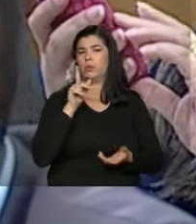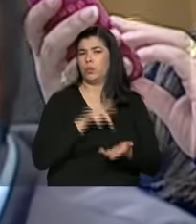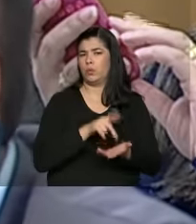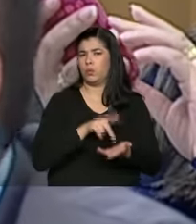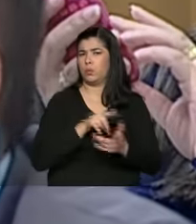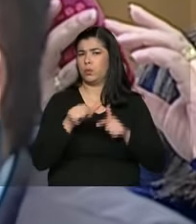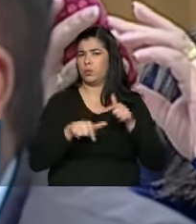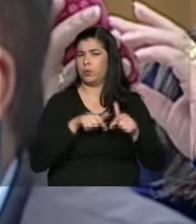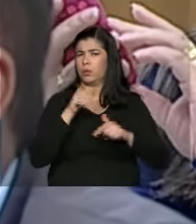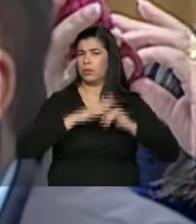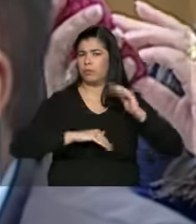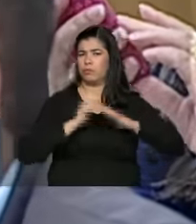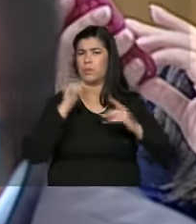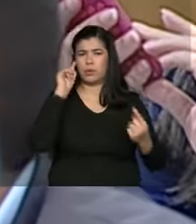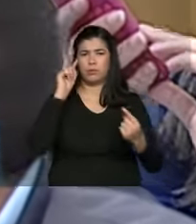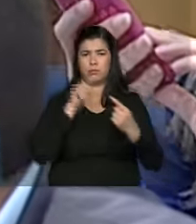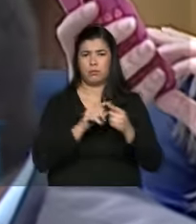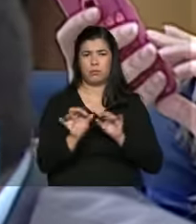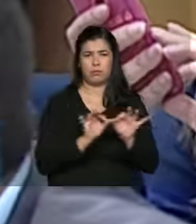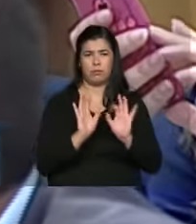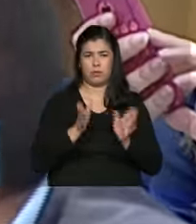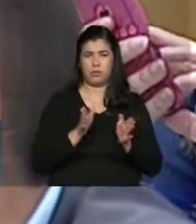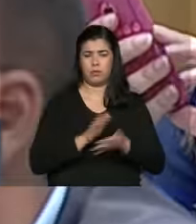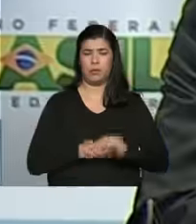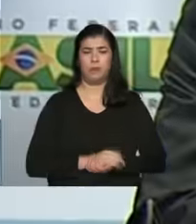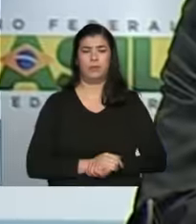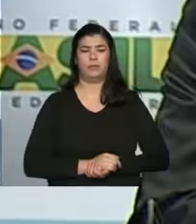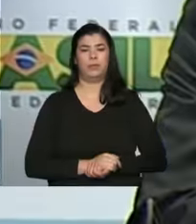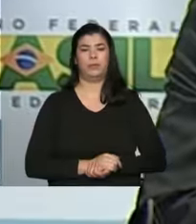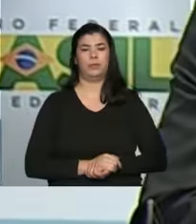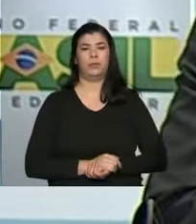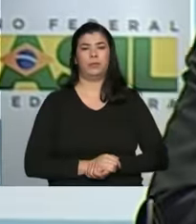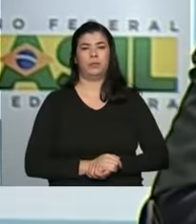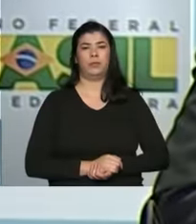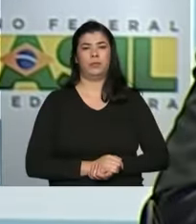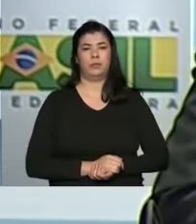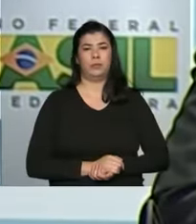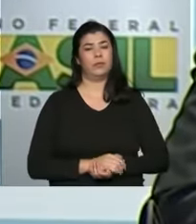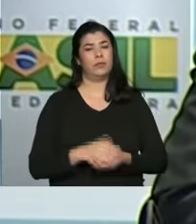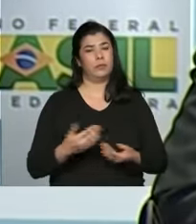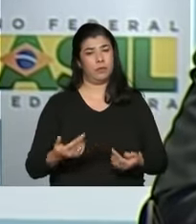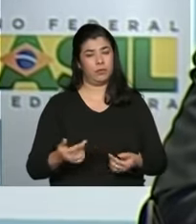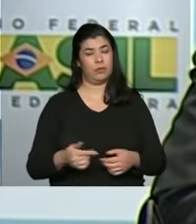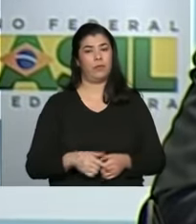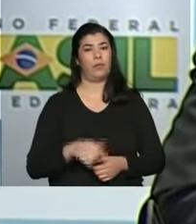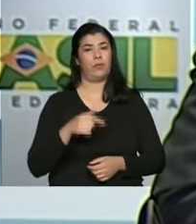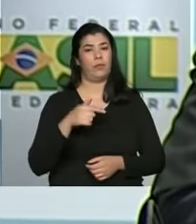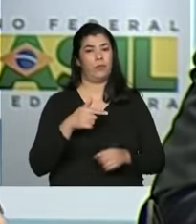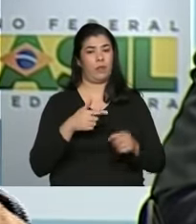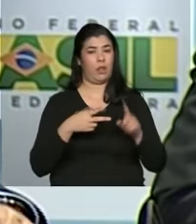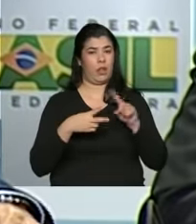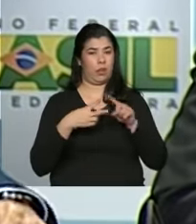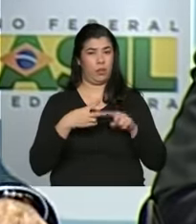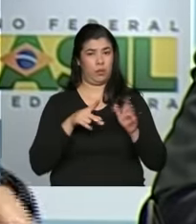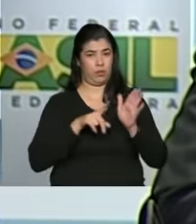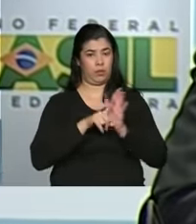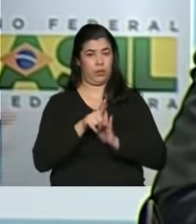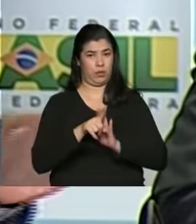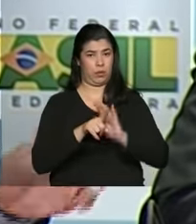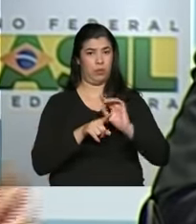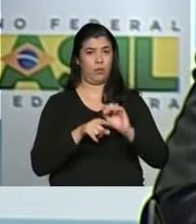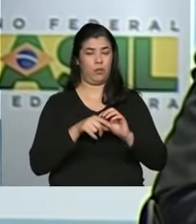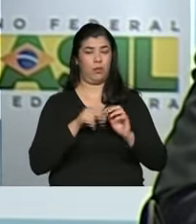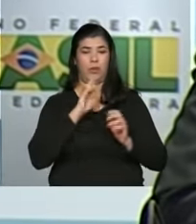alguma ação planejada devo responder as duas primeiras e as duas as duas últimas que envolvem a questão da